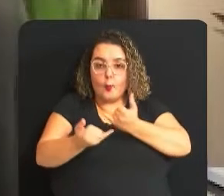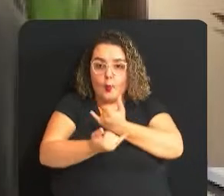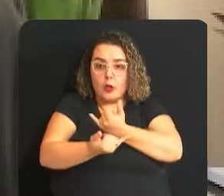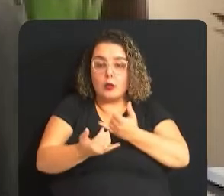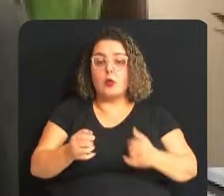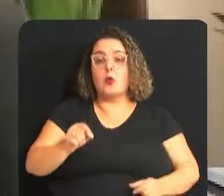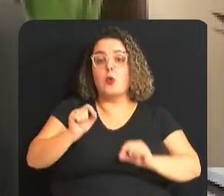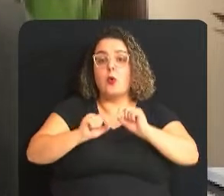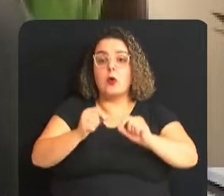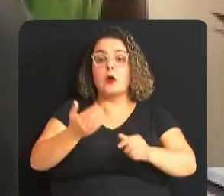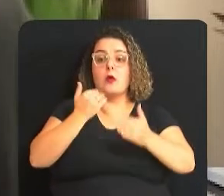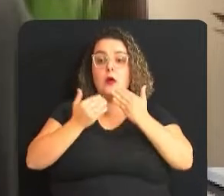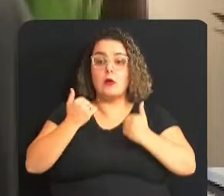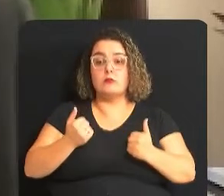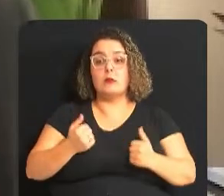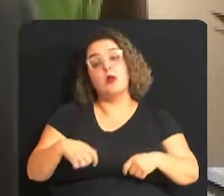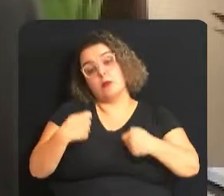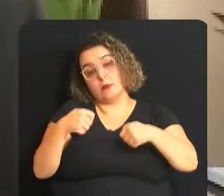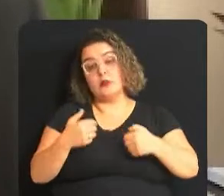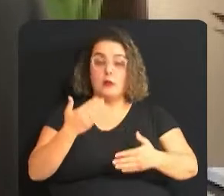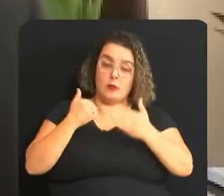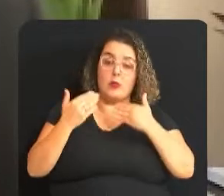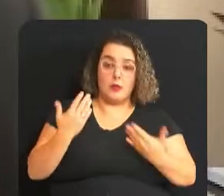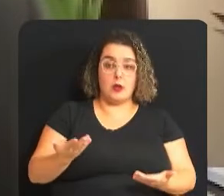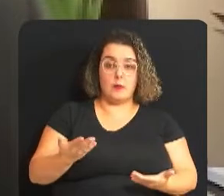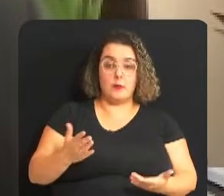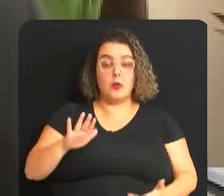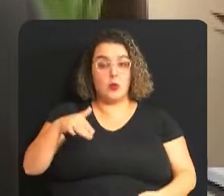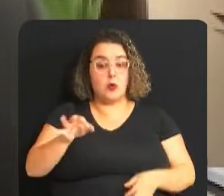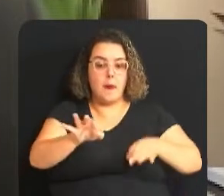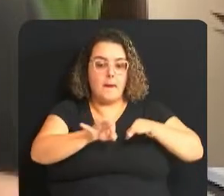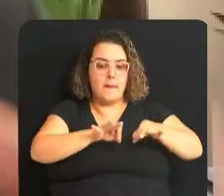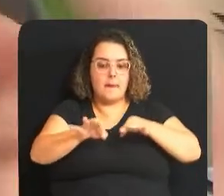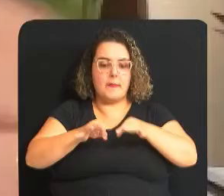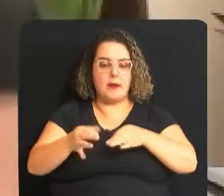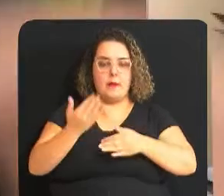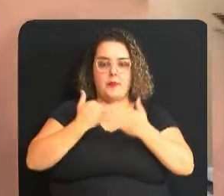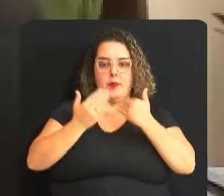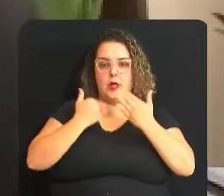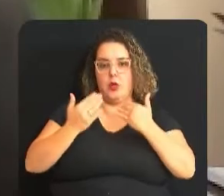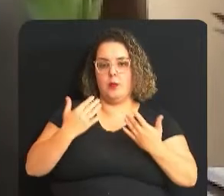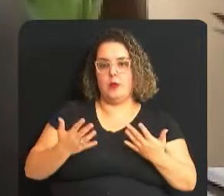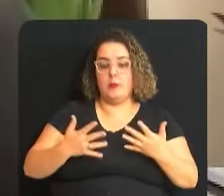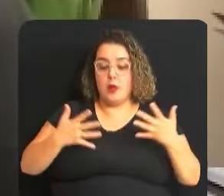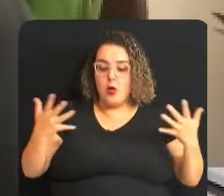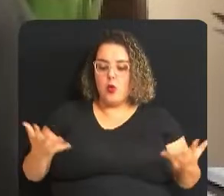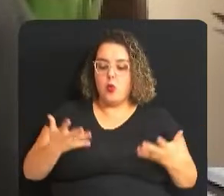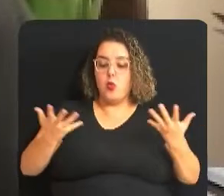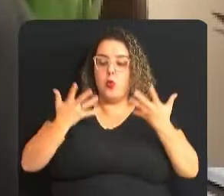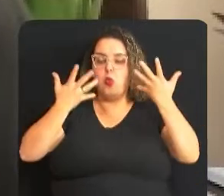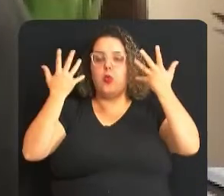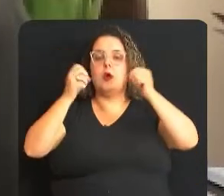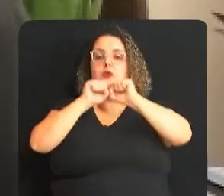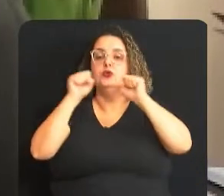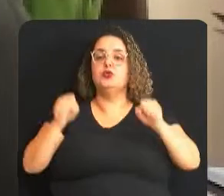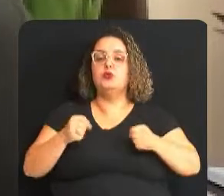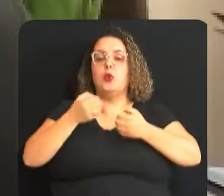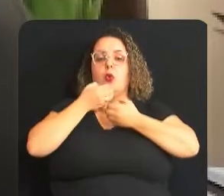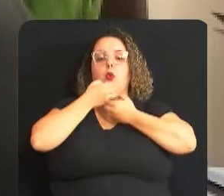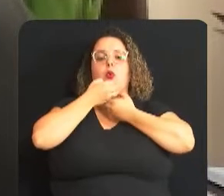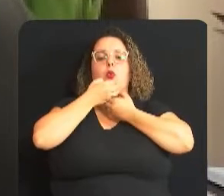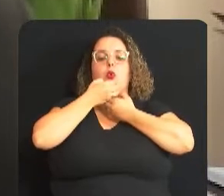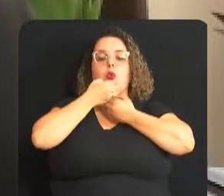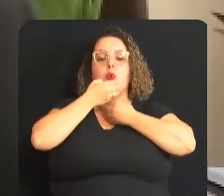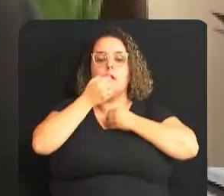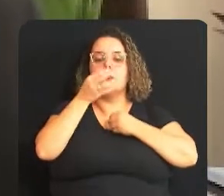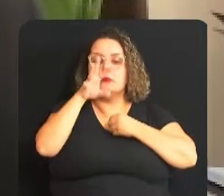comiam é o que a gente deveria comer. E quando você se prepara para comer, você estimula todo o sistema do tubo digestivo, começando pelo